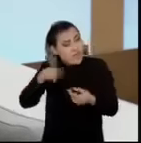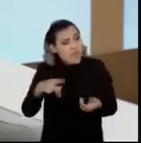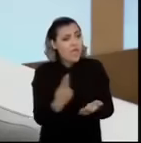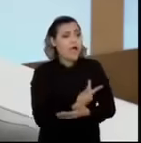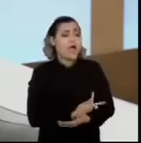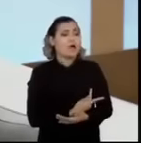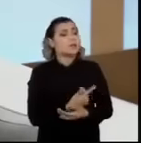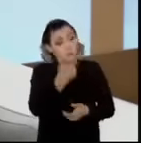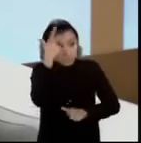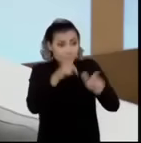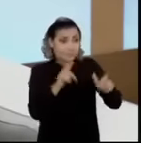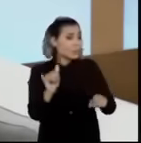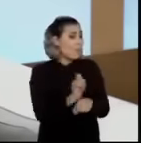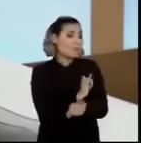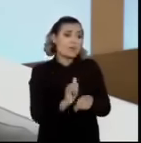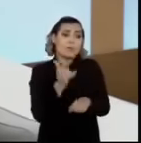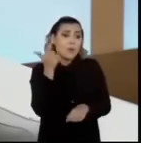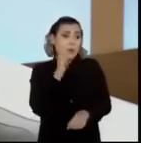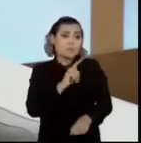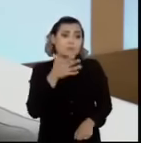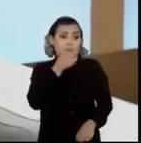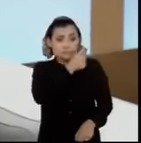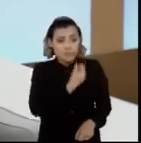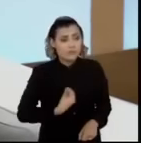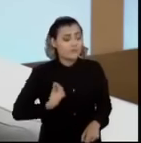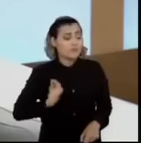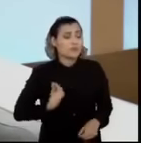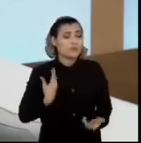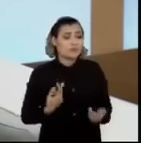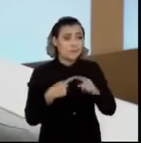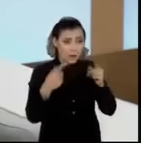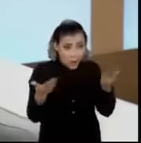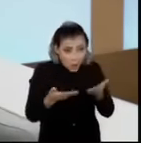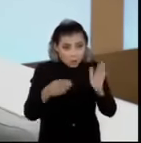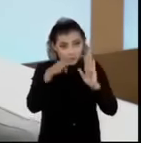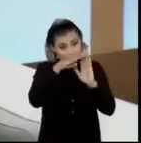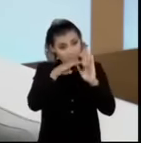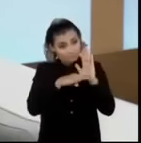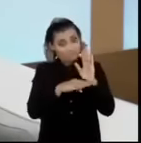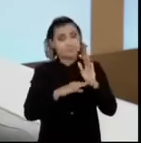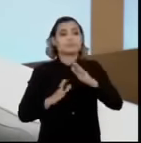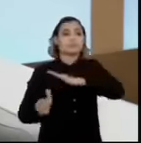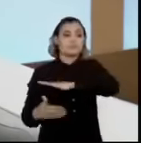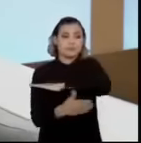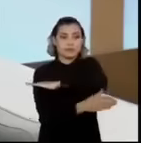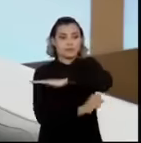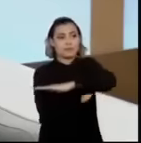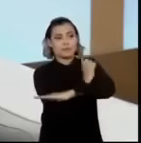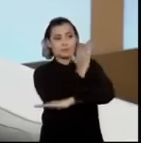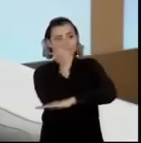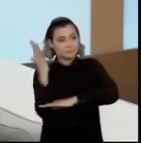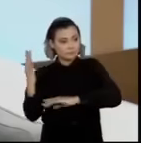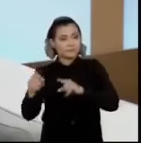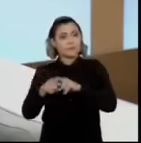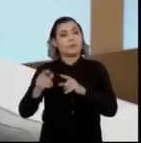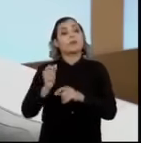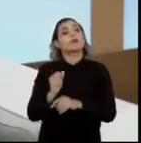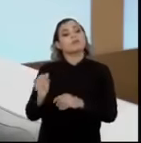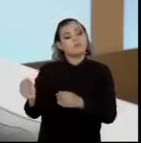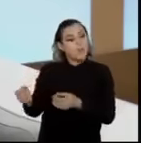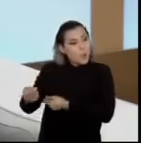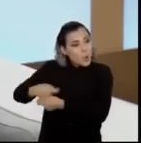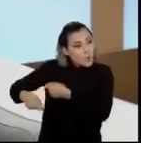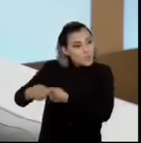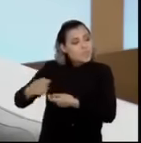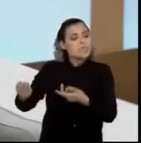encontraram para sobreviver. E, por outro lado, a agenda que não é nova, da biodiversidade, da bioeconomia, enfim, e que é muito positiva e que deve